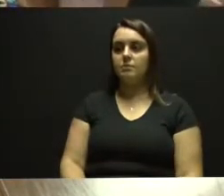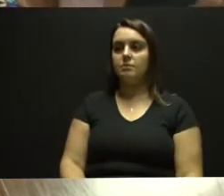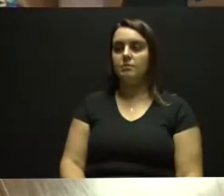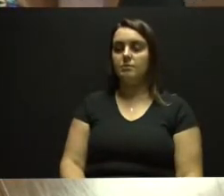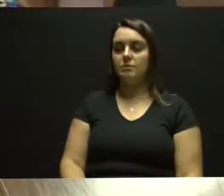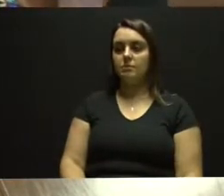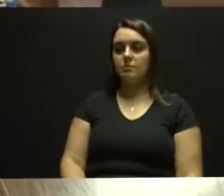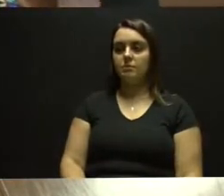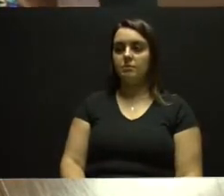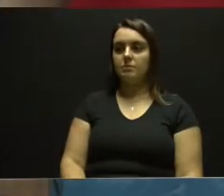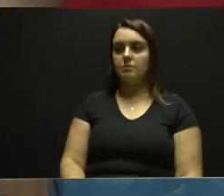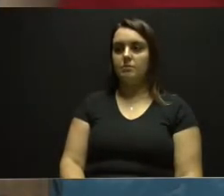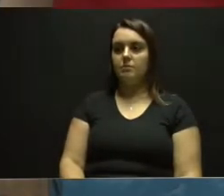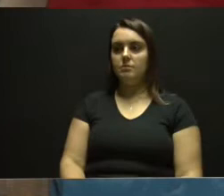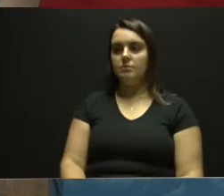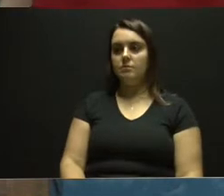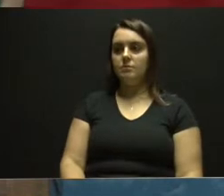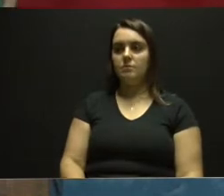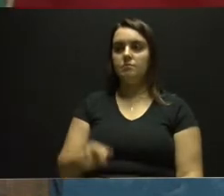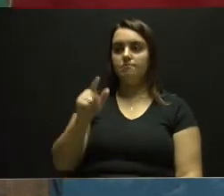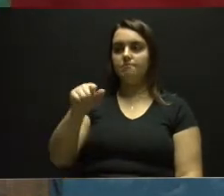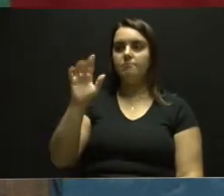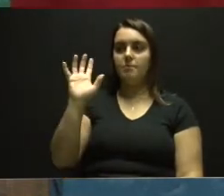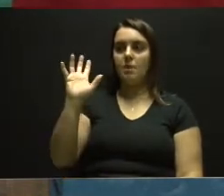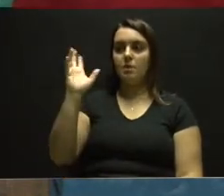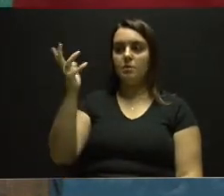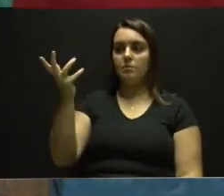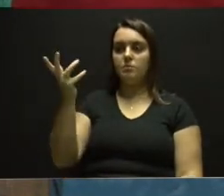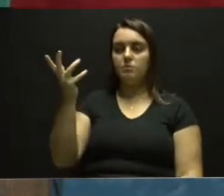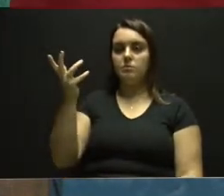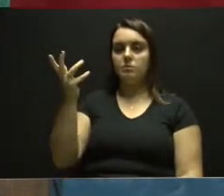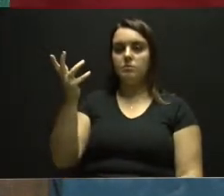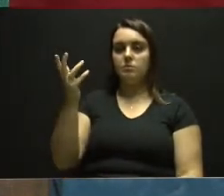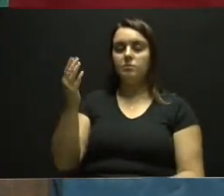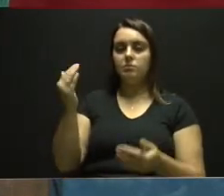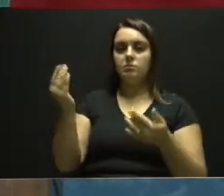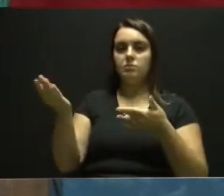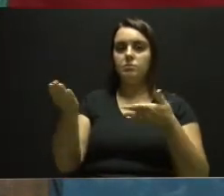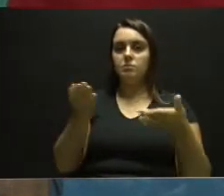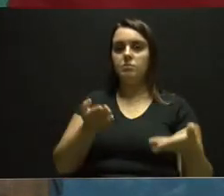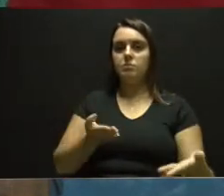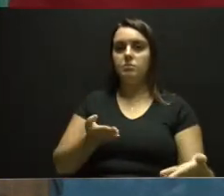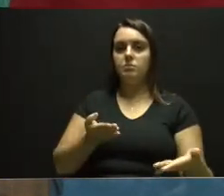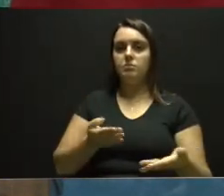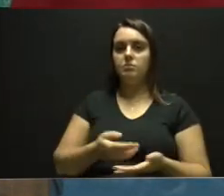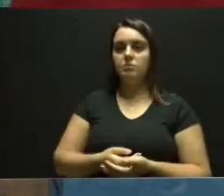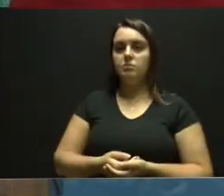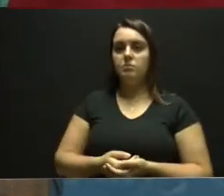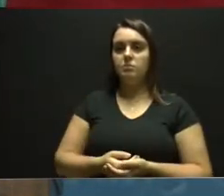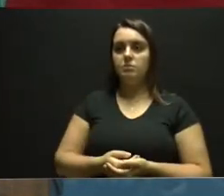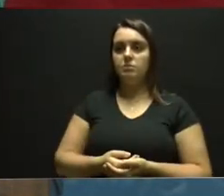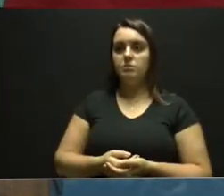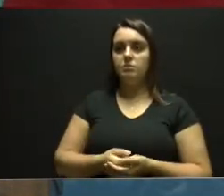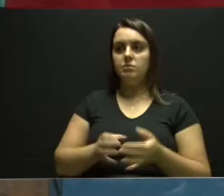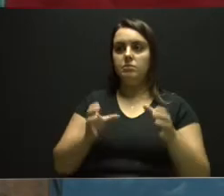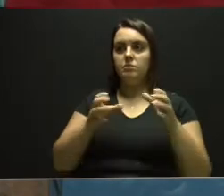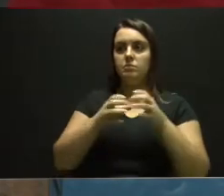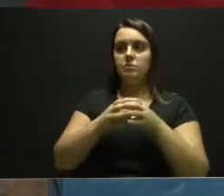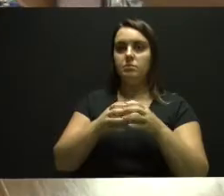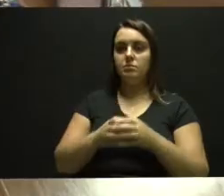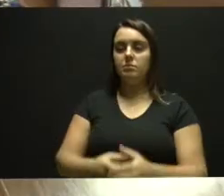neste momento convidamos vantuil henrique dos santos indicado da bancada do prb